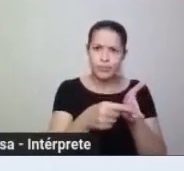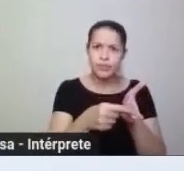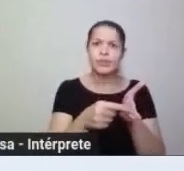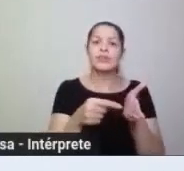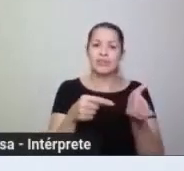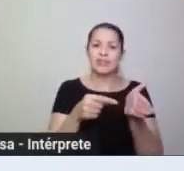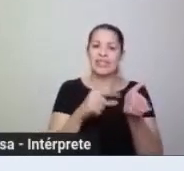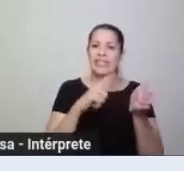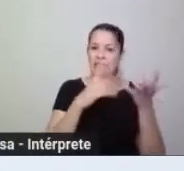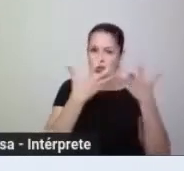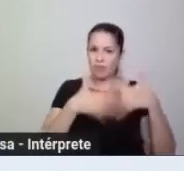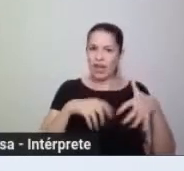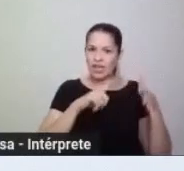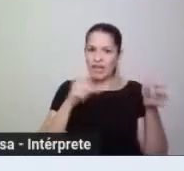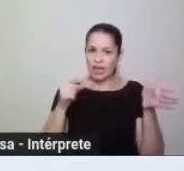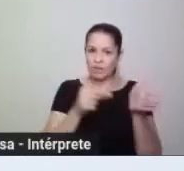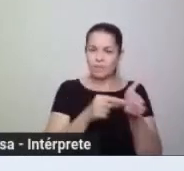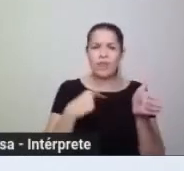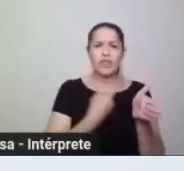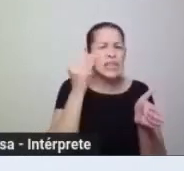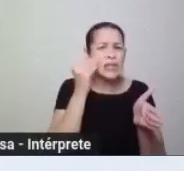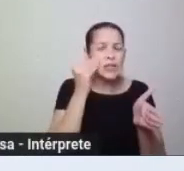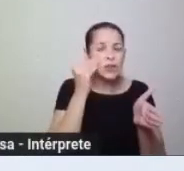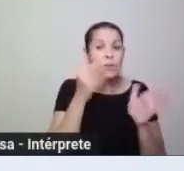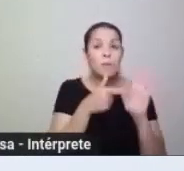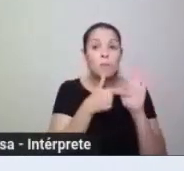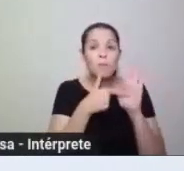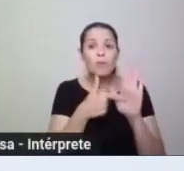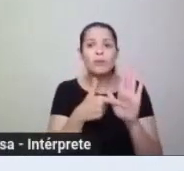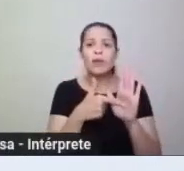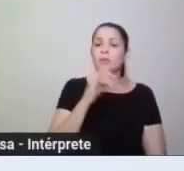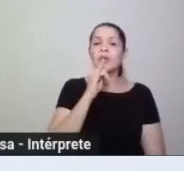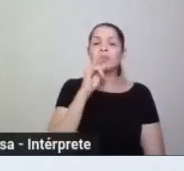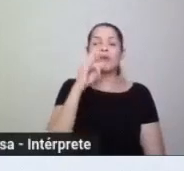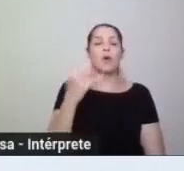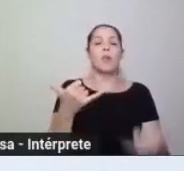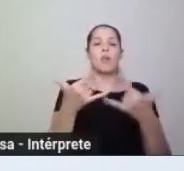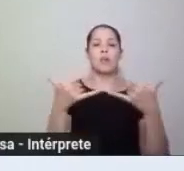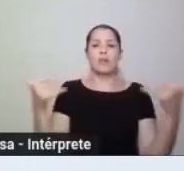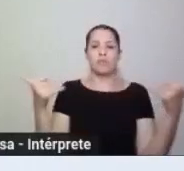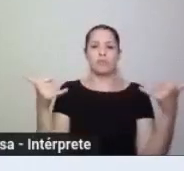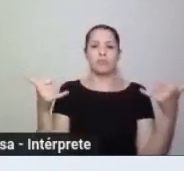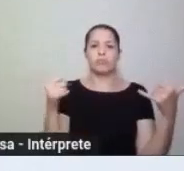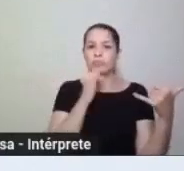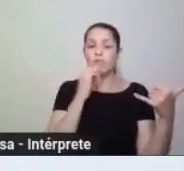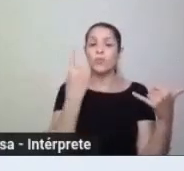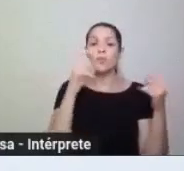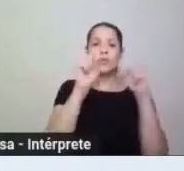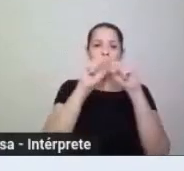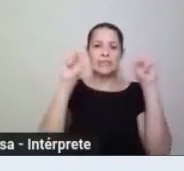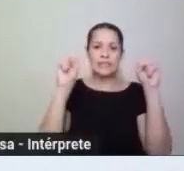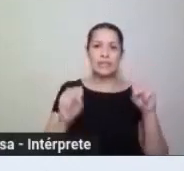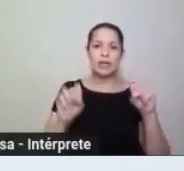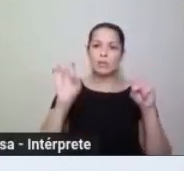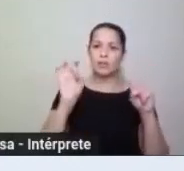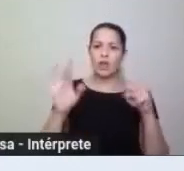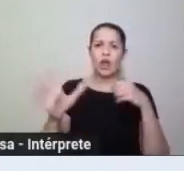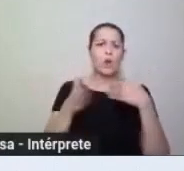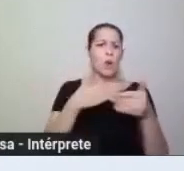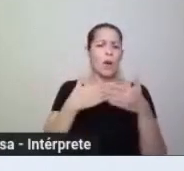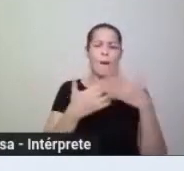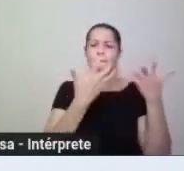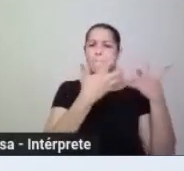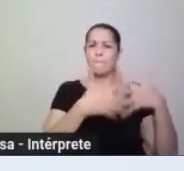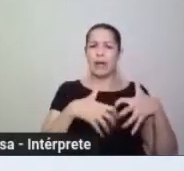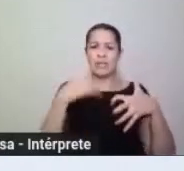gente tentou pegar o crítico do crítico. Essa linha nova, ela é um sistema só, então qualquer máquina que se